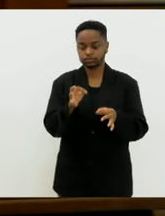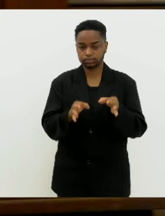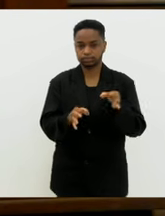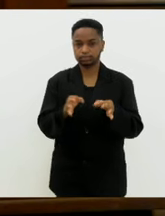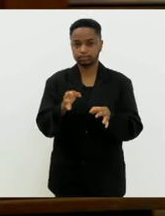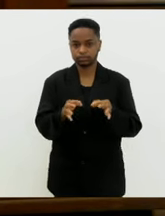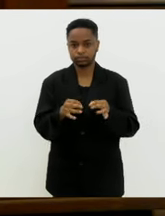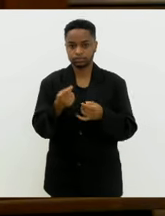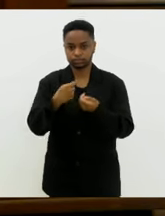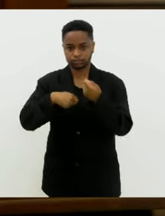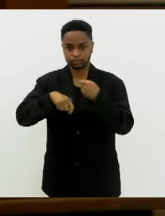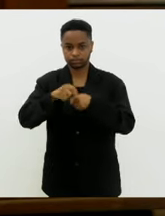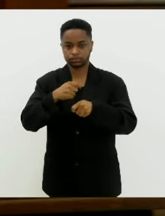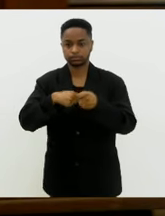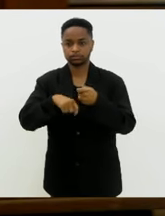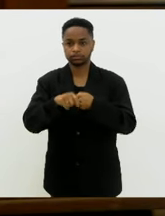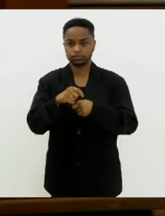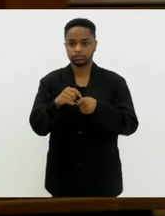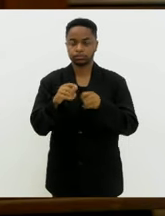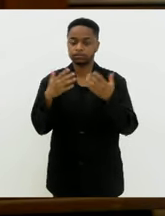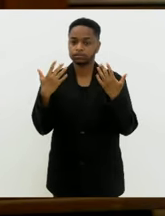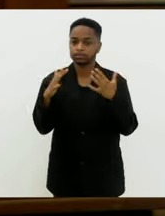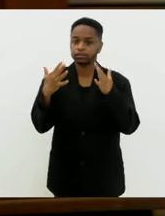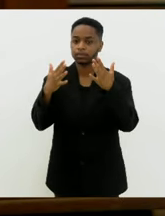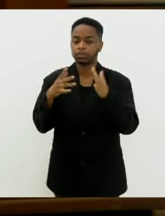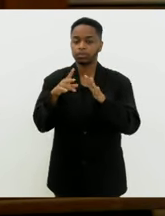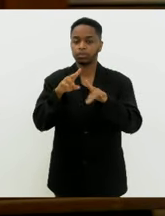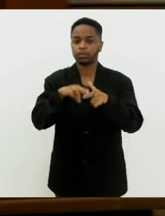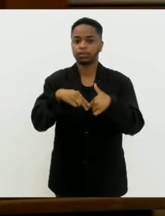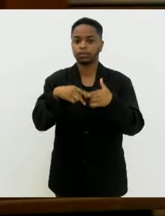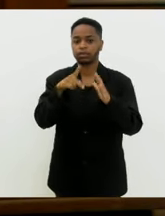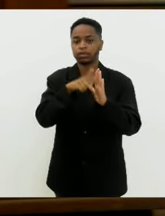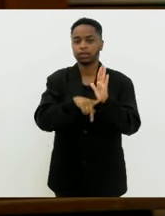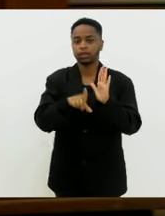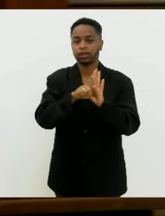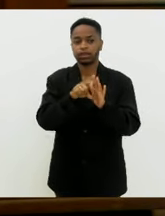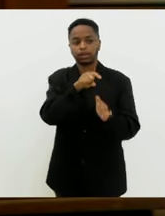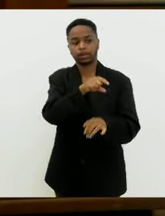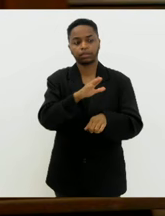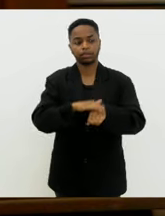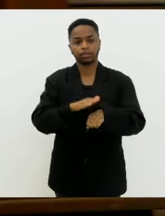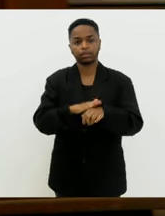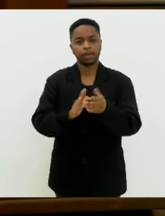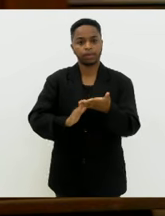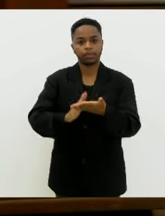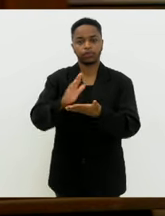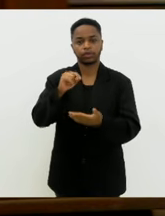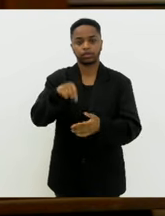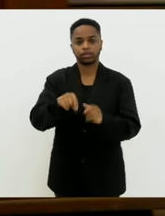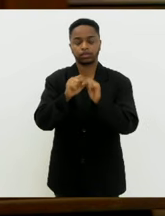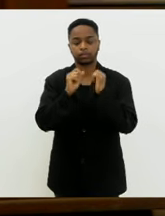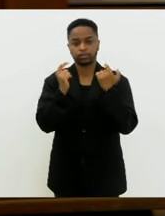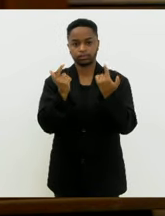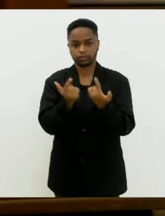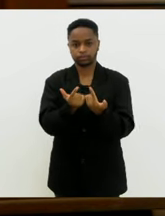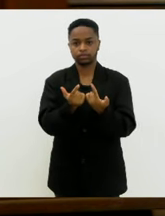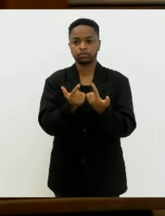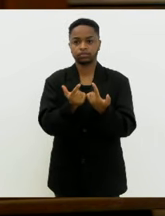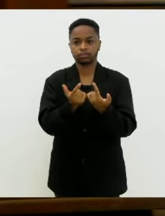jurídico-administrativo, comemorando um projeto que ele fez aprovar nessa casa de